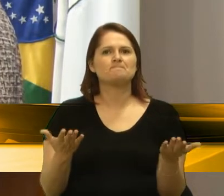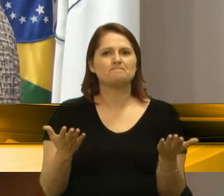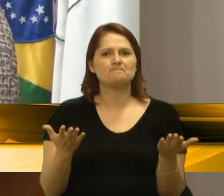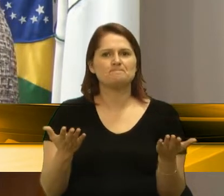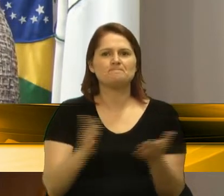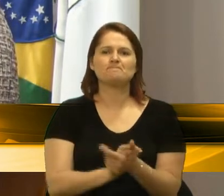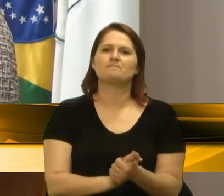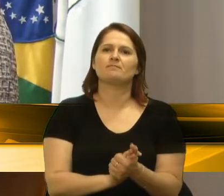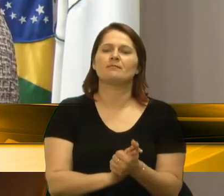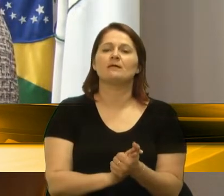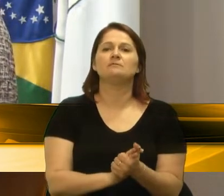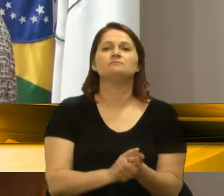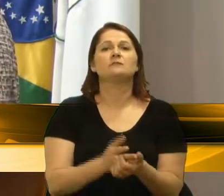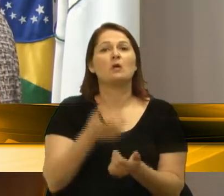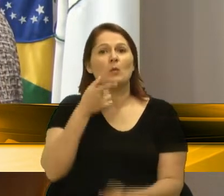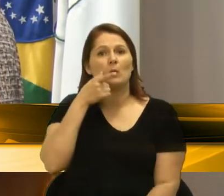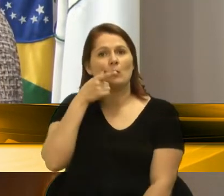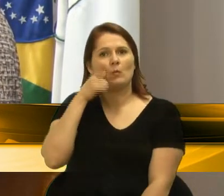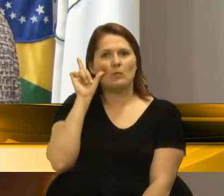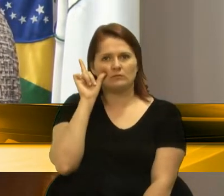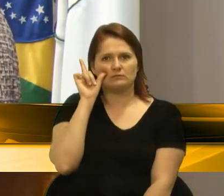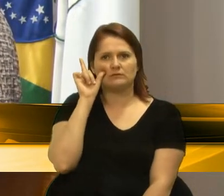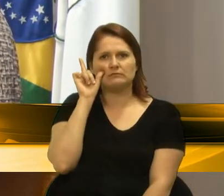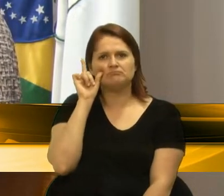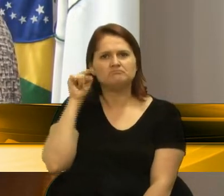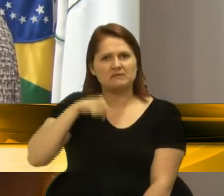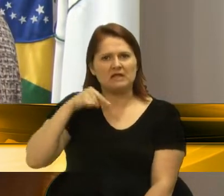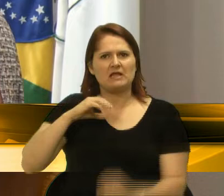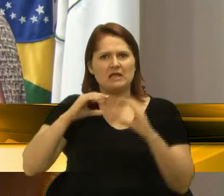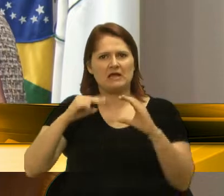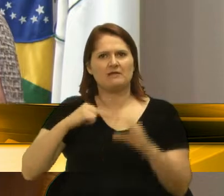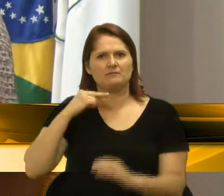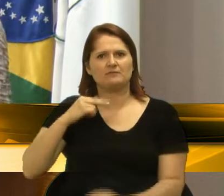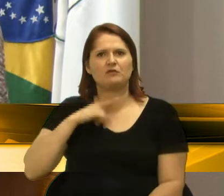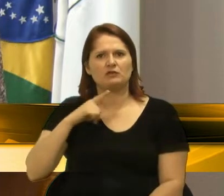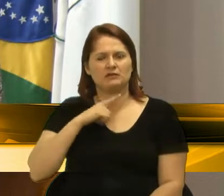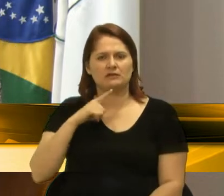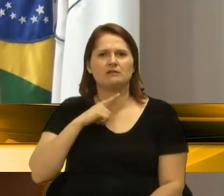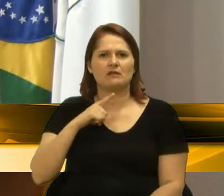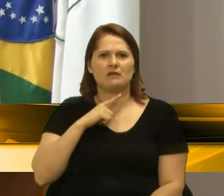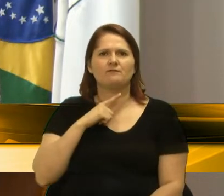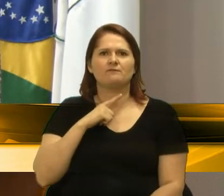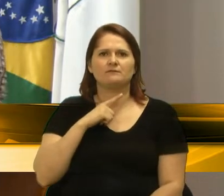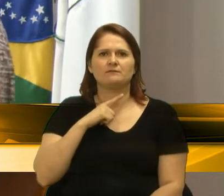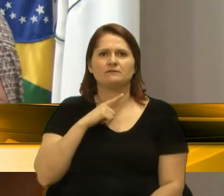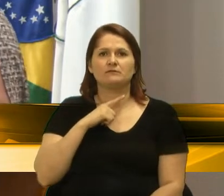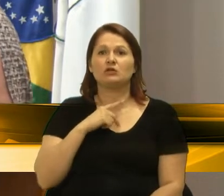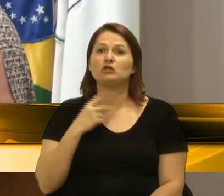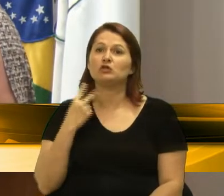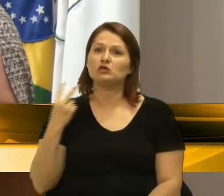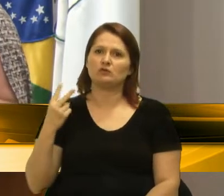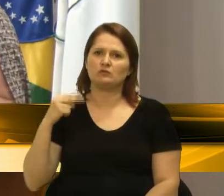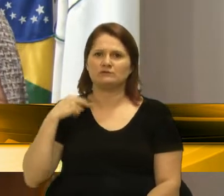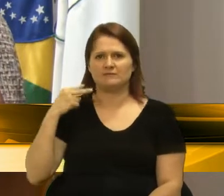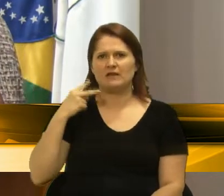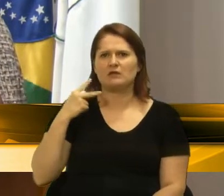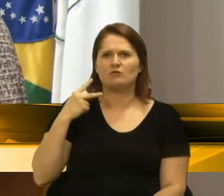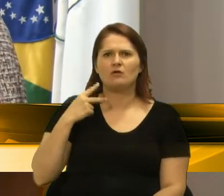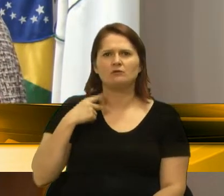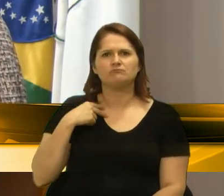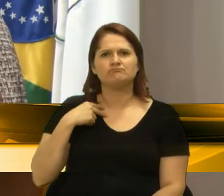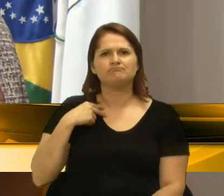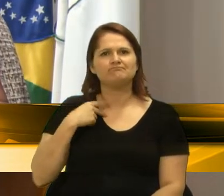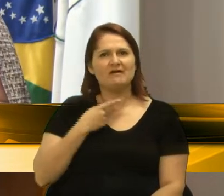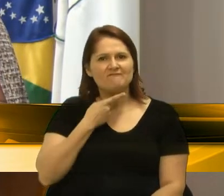tivemos nessa casa ontem a manifestação de 2 vereadores, no momento em que